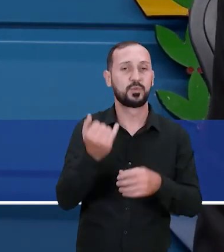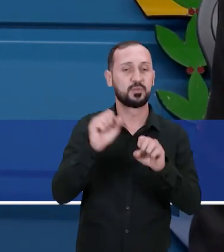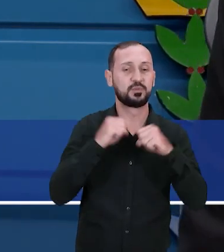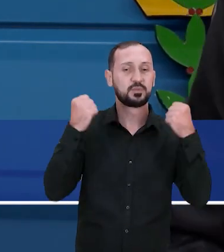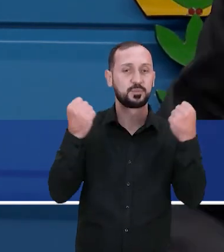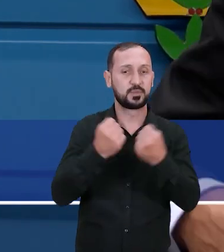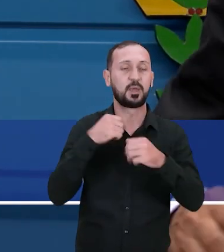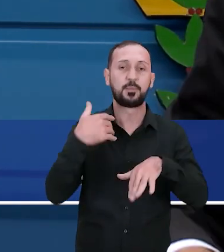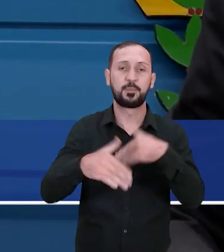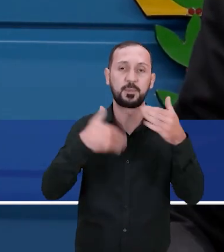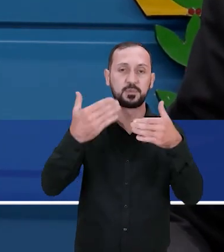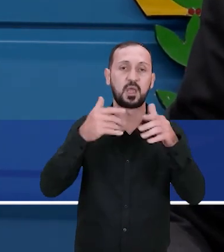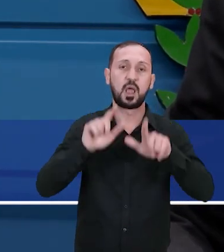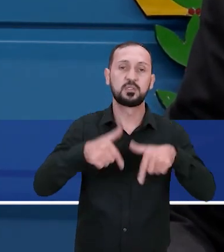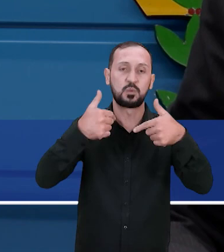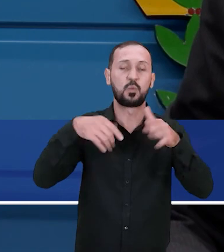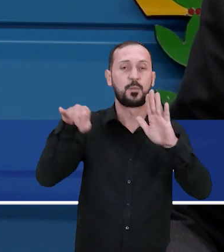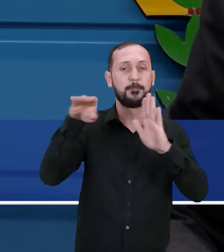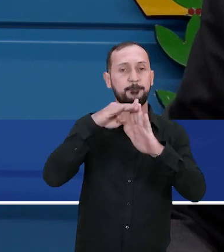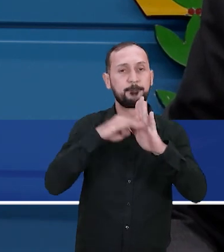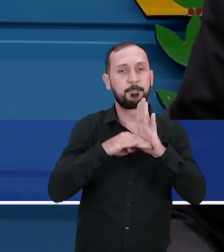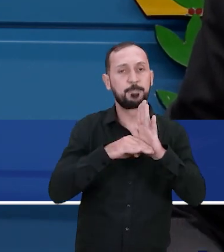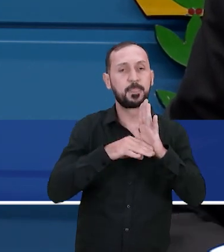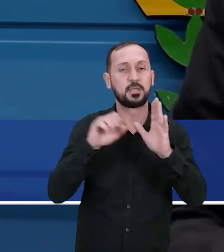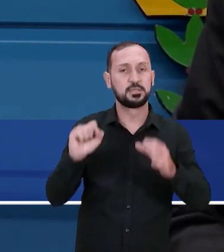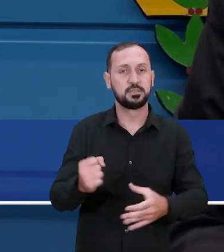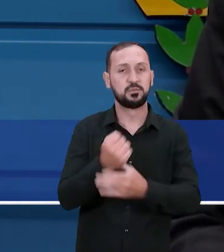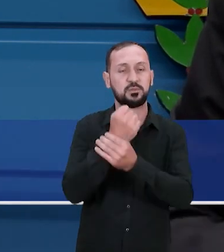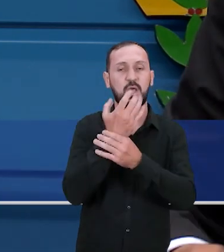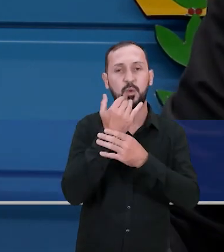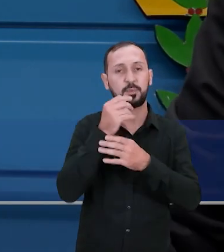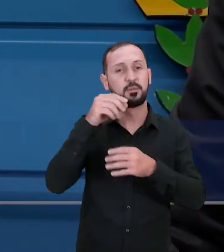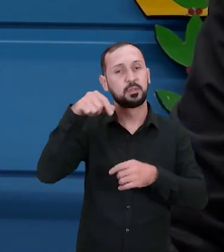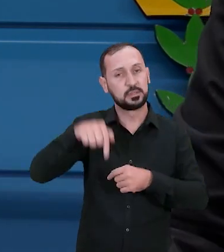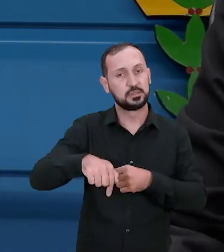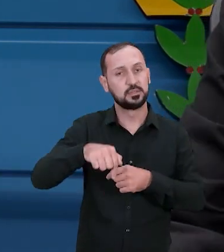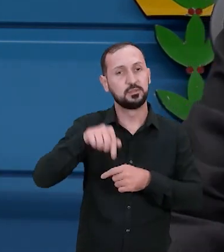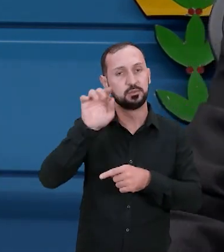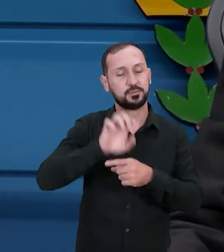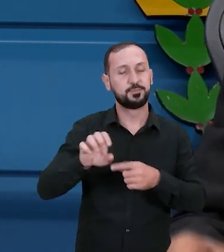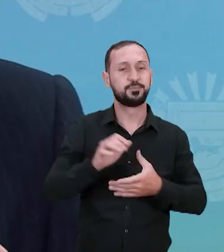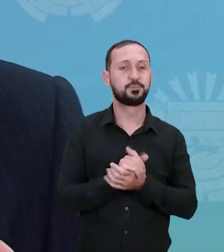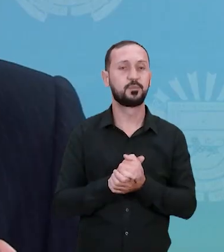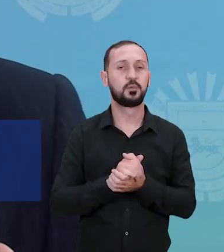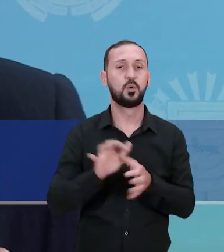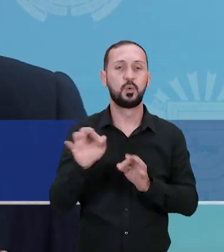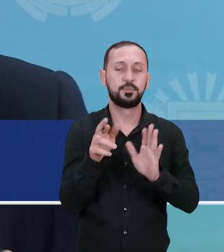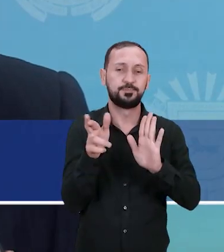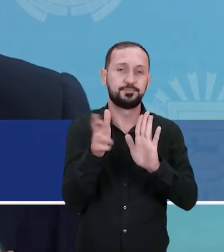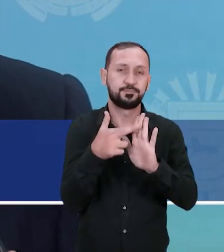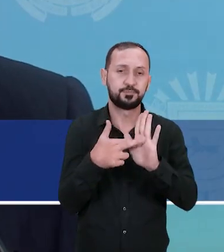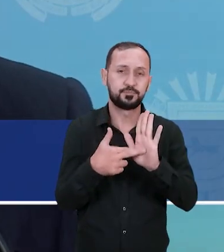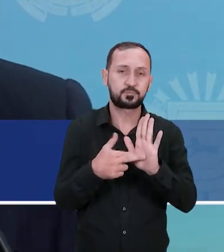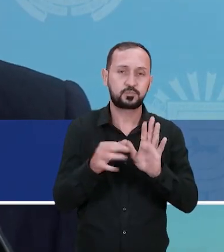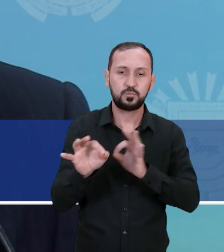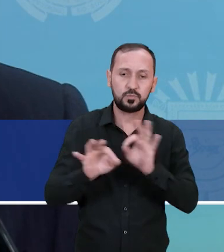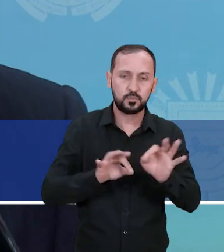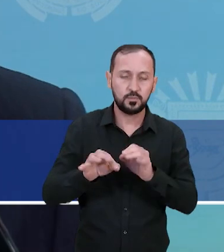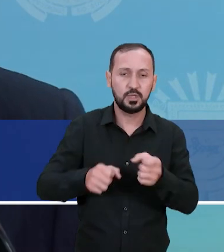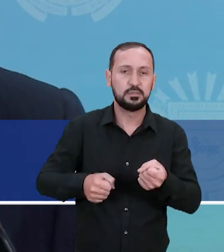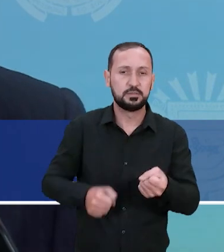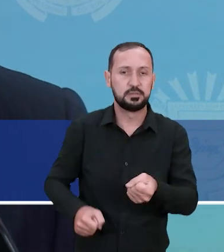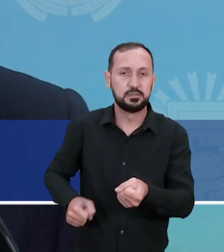importância do seminário para desenvolver ações direcionadas à segurança alimentar no estado. Regulamentar melhor a questão